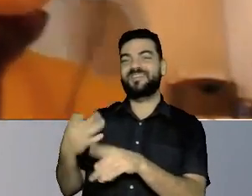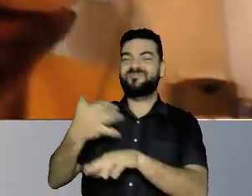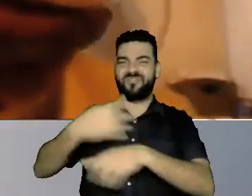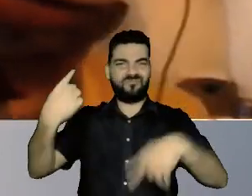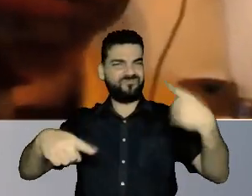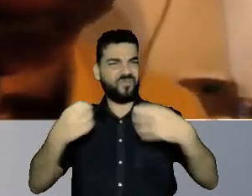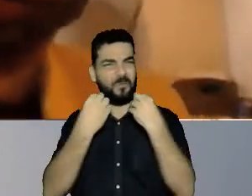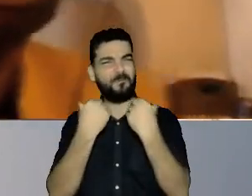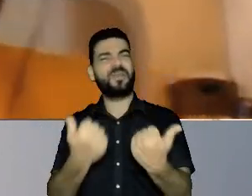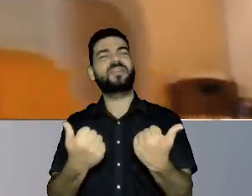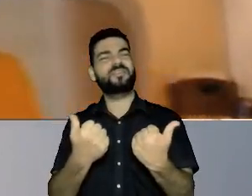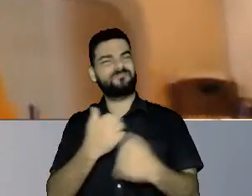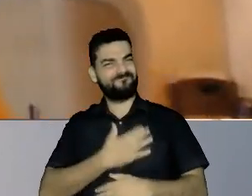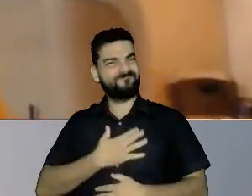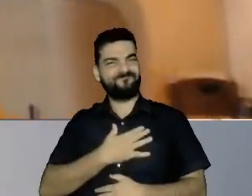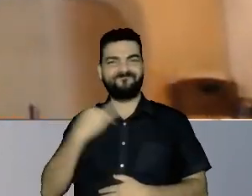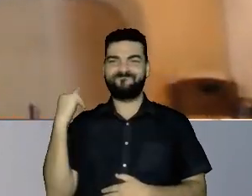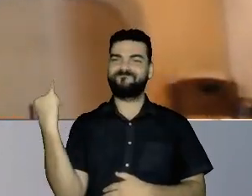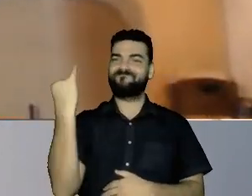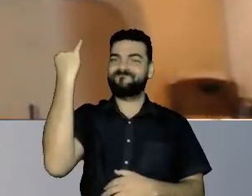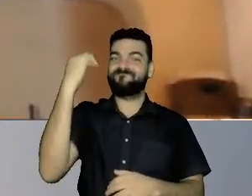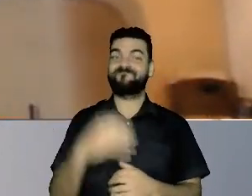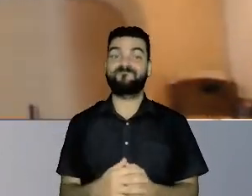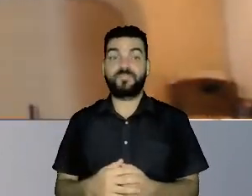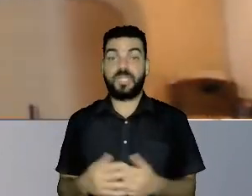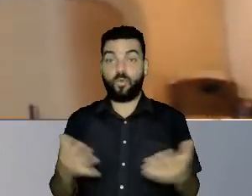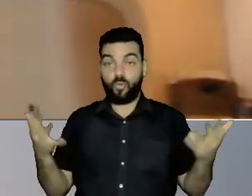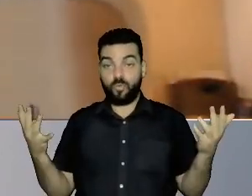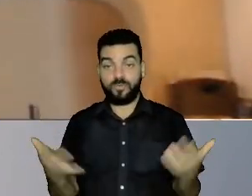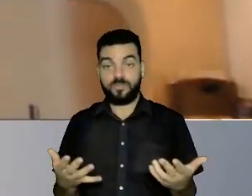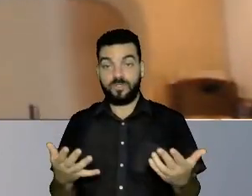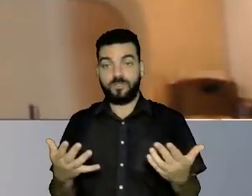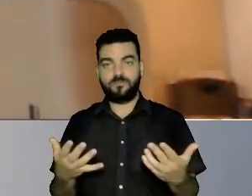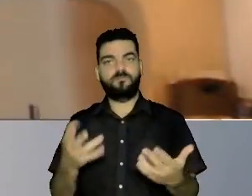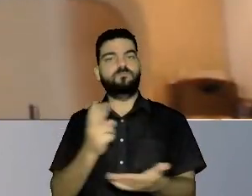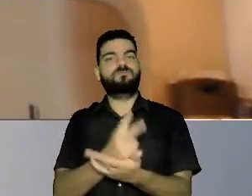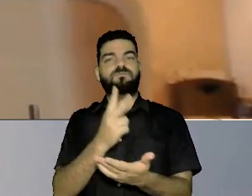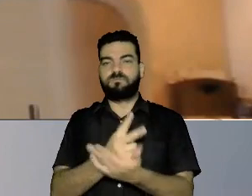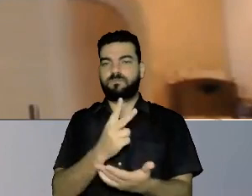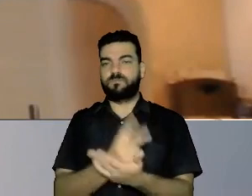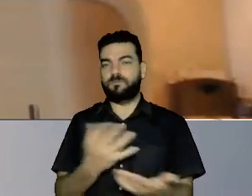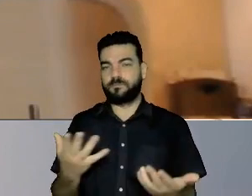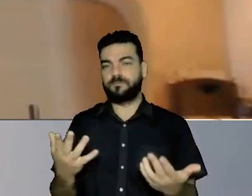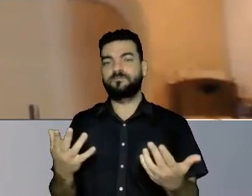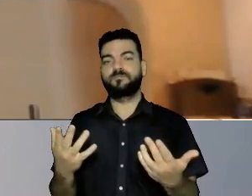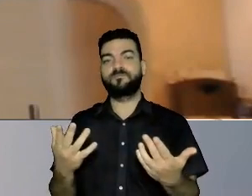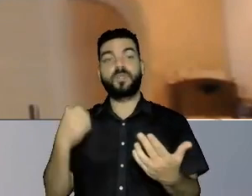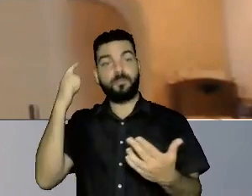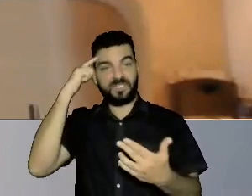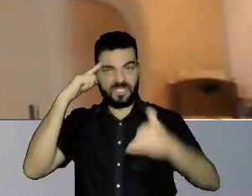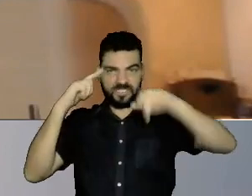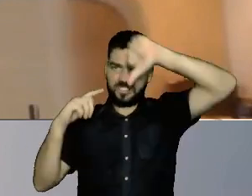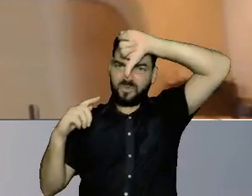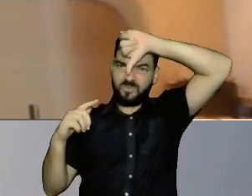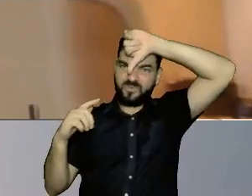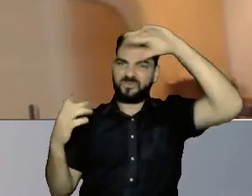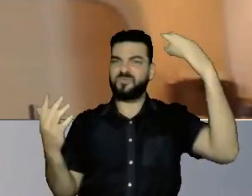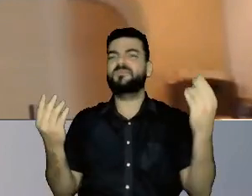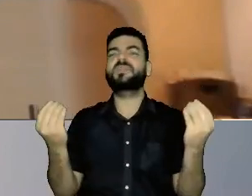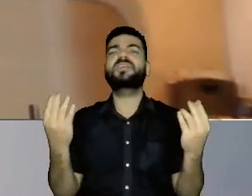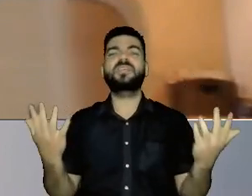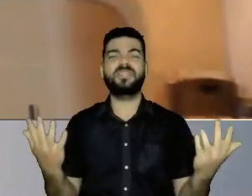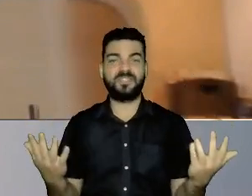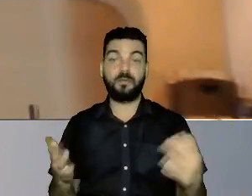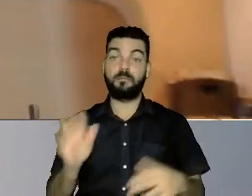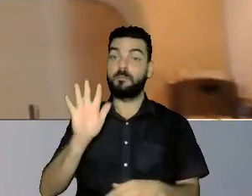muito importante, e hoje nós continuamos com esse debate, continuamos aqui desmascarando os estereótipos, mas hoje